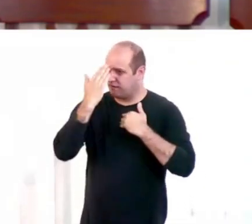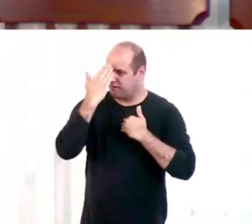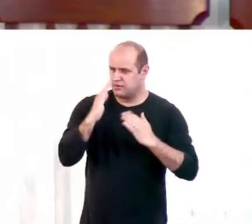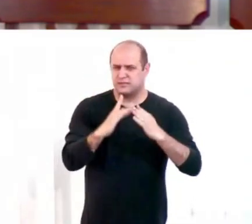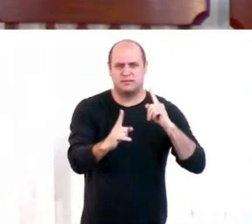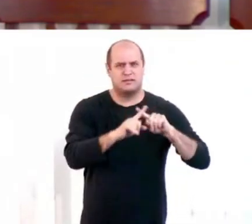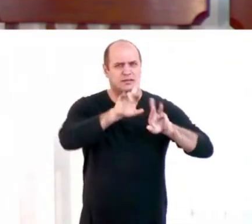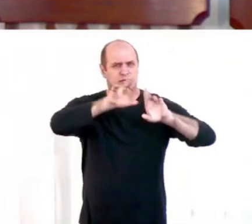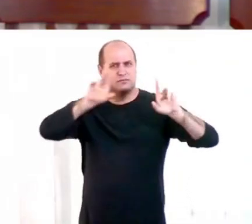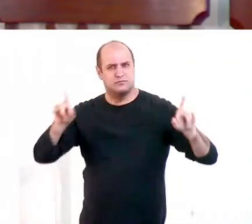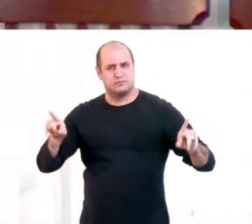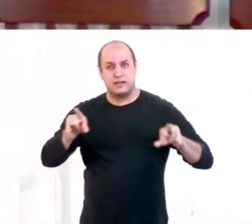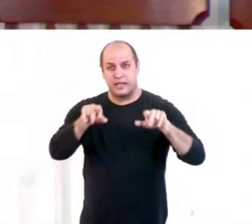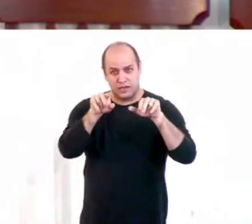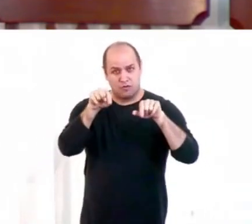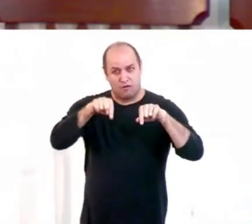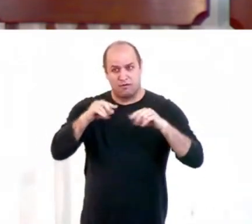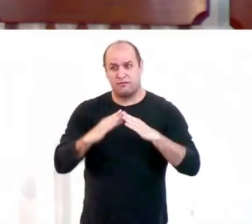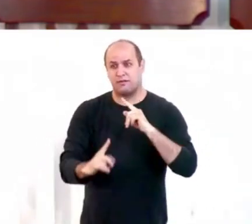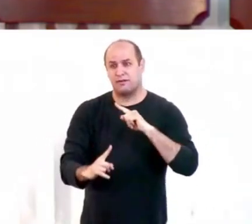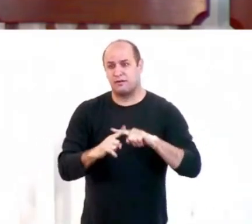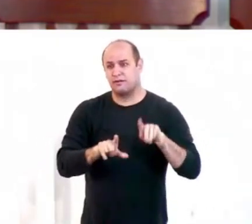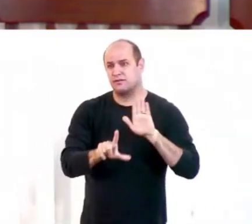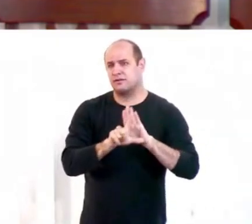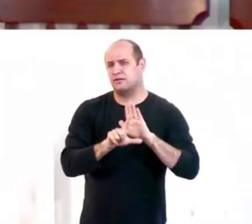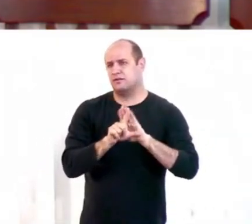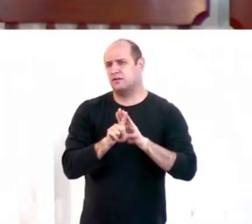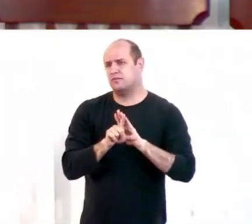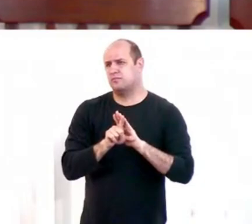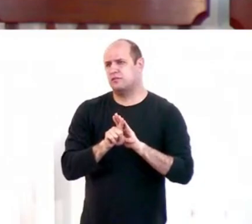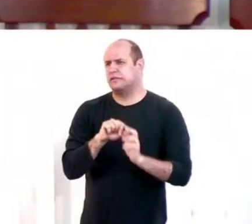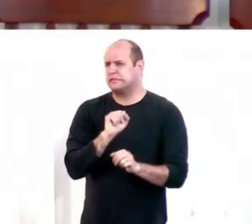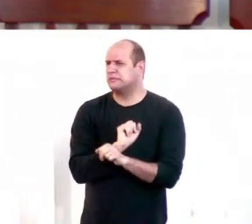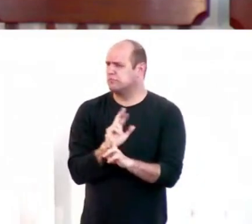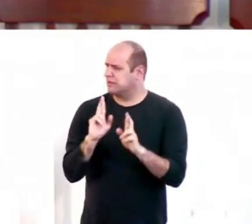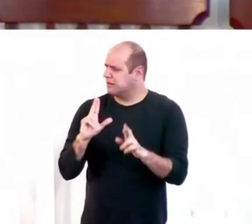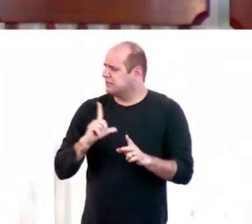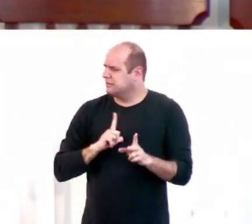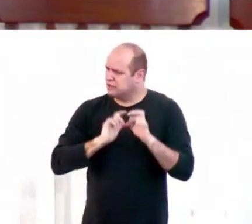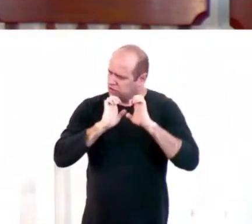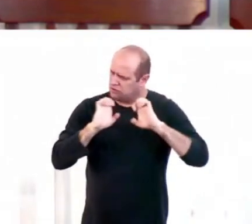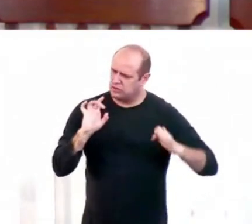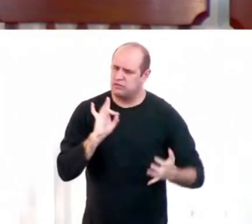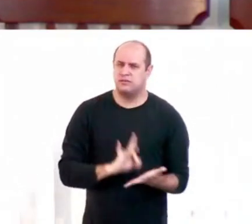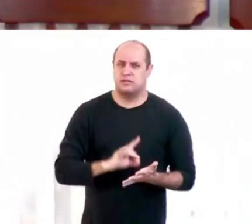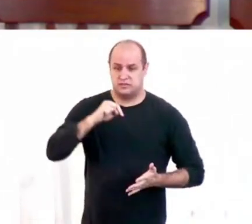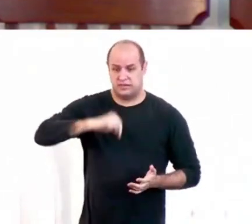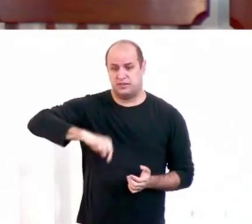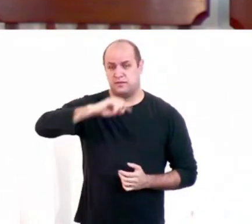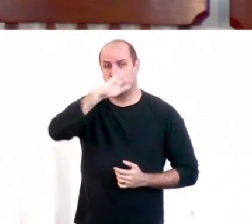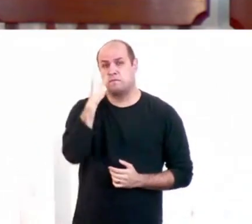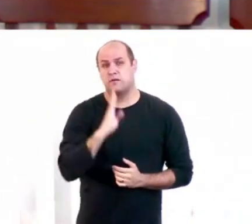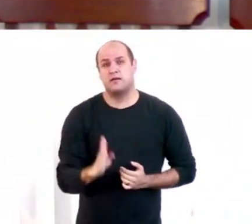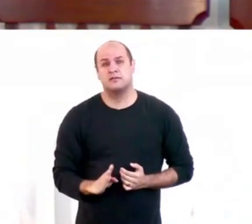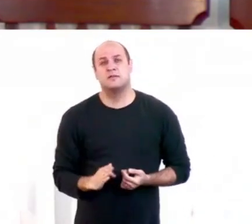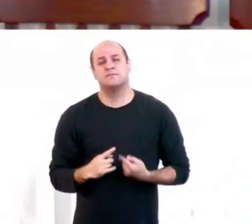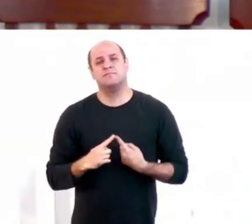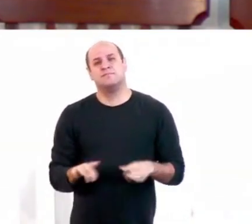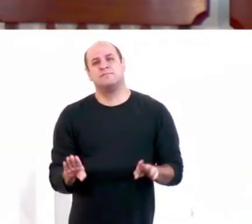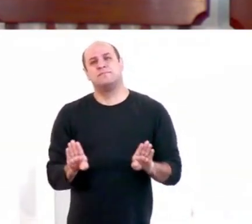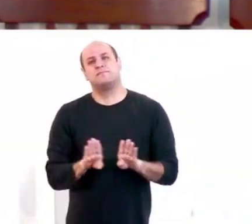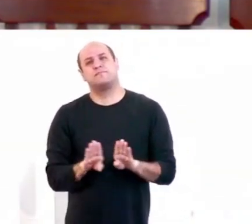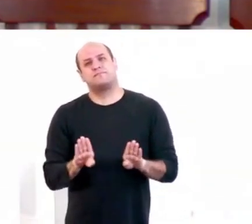esse amor, essa esperança do verdadeiro Evangelho, não só aqui no Brasil, mas também